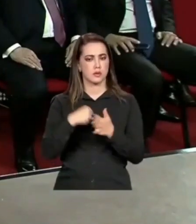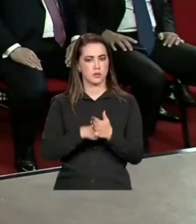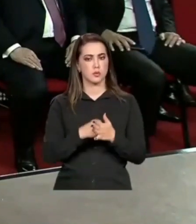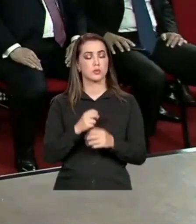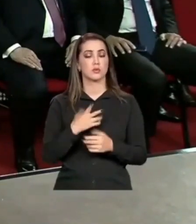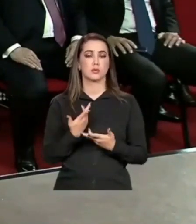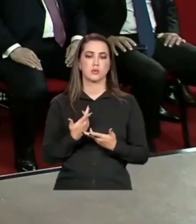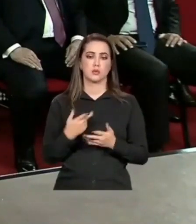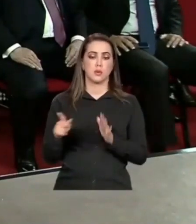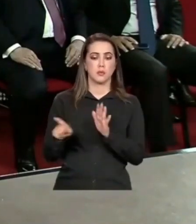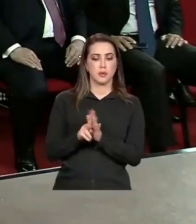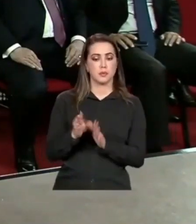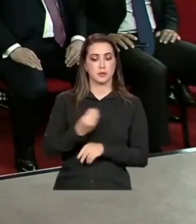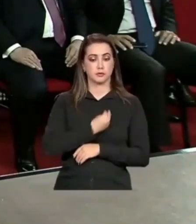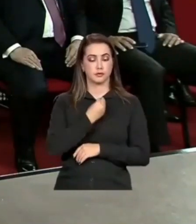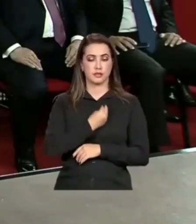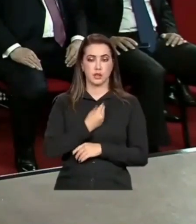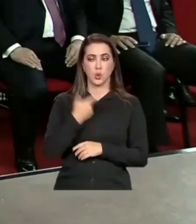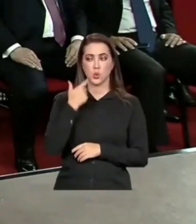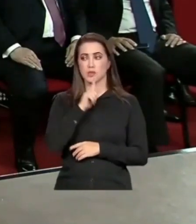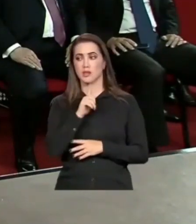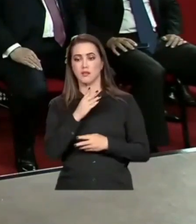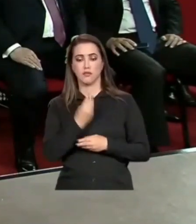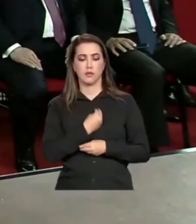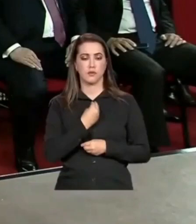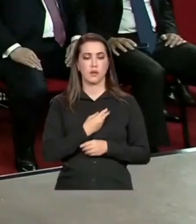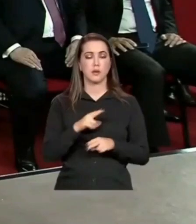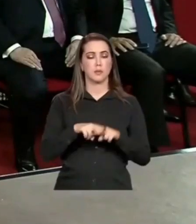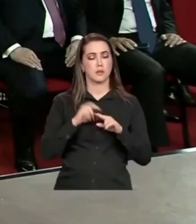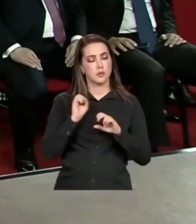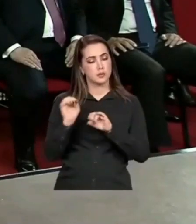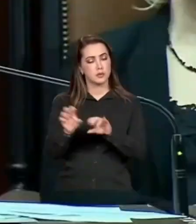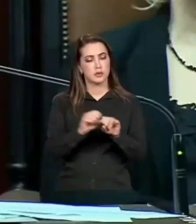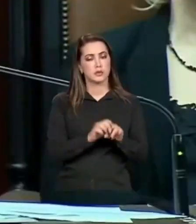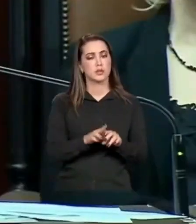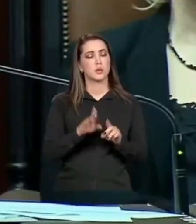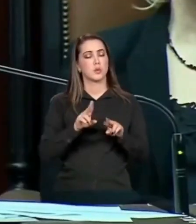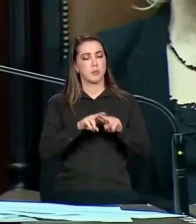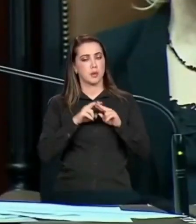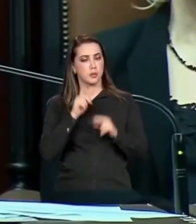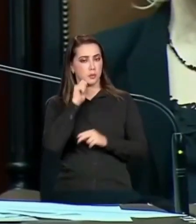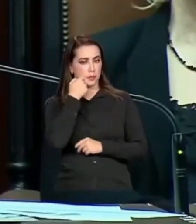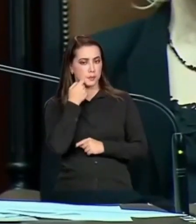própria sobrevivência, pela educação, pelo pão de cada